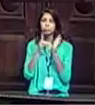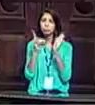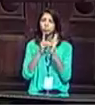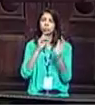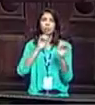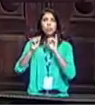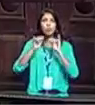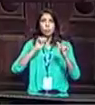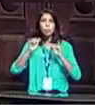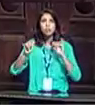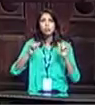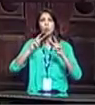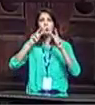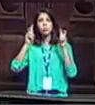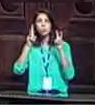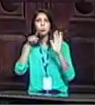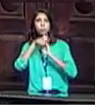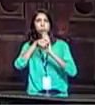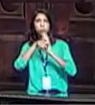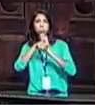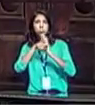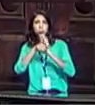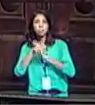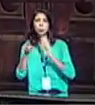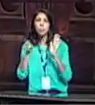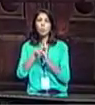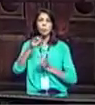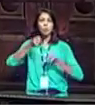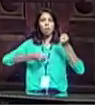informações sobre exame de alcoolimetria,